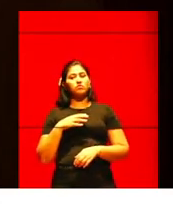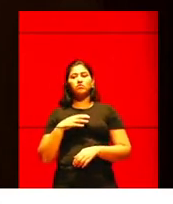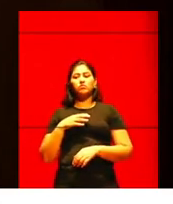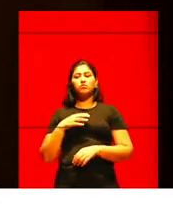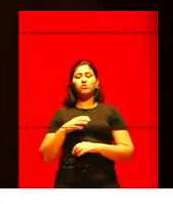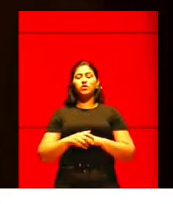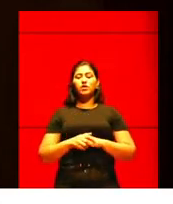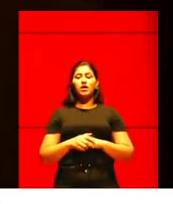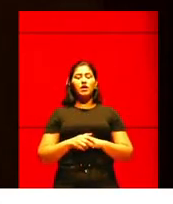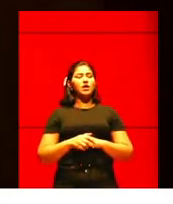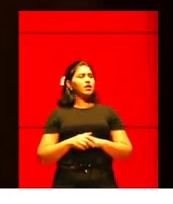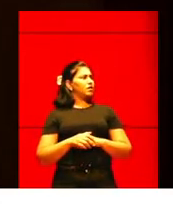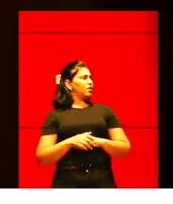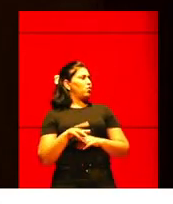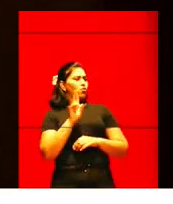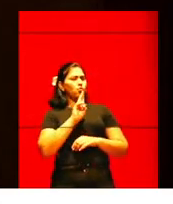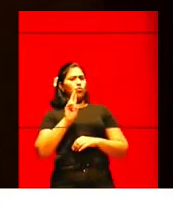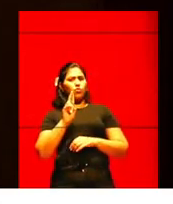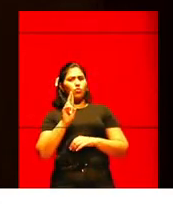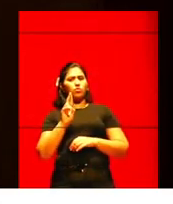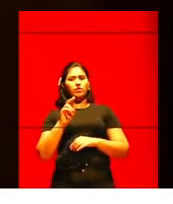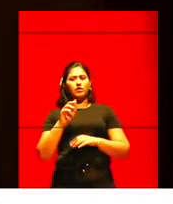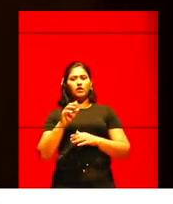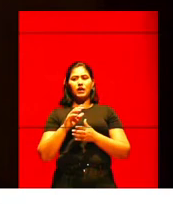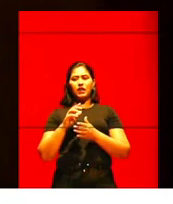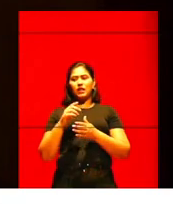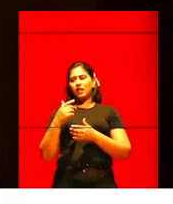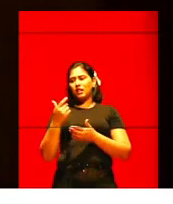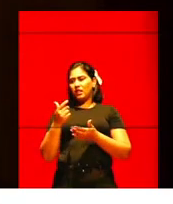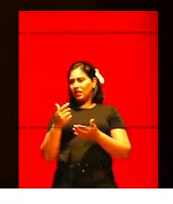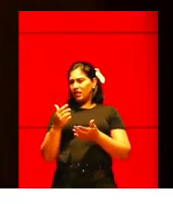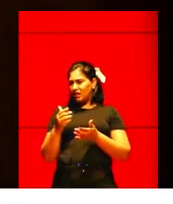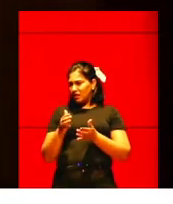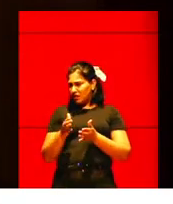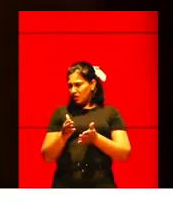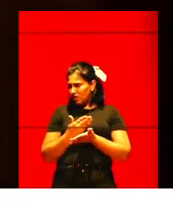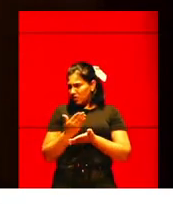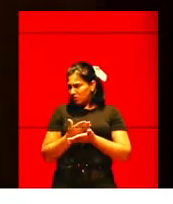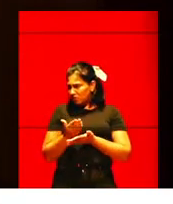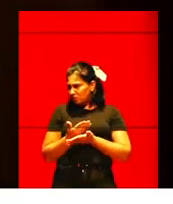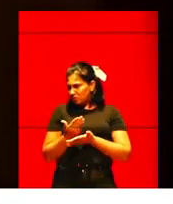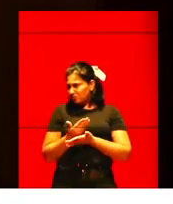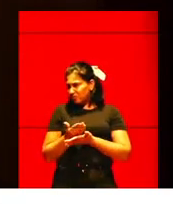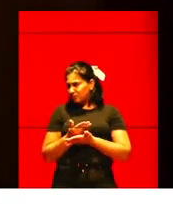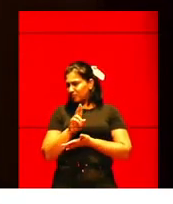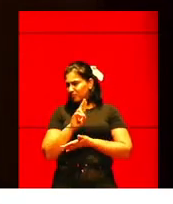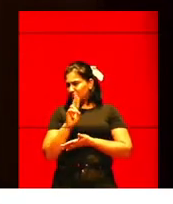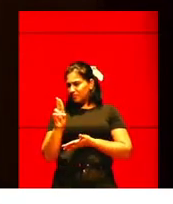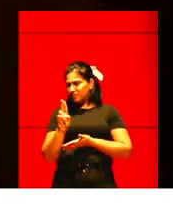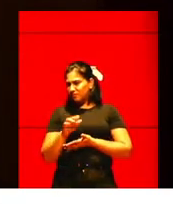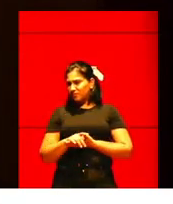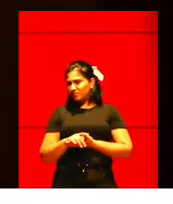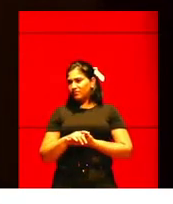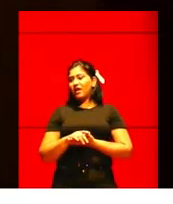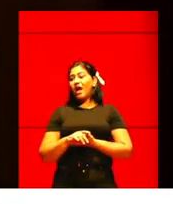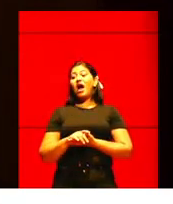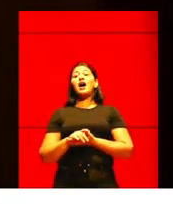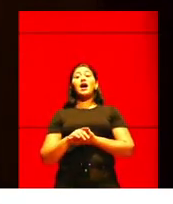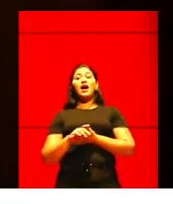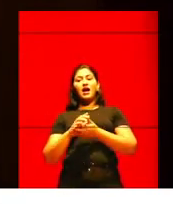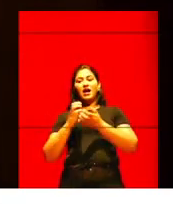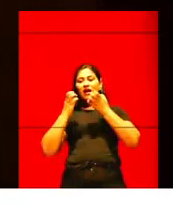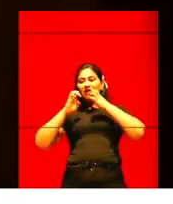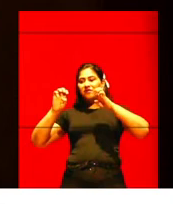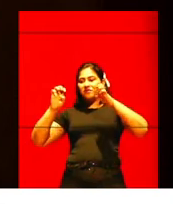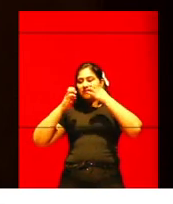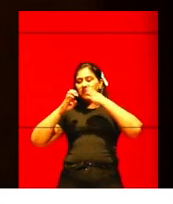Chama-se Está Sobre a Cegueira e o Evangelho segundo Jesus Cristo. É, são as duas obras que ele tem que são